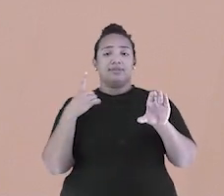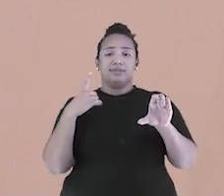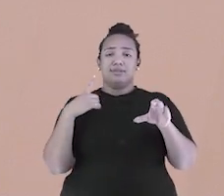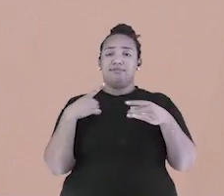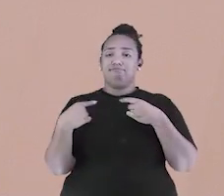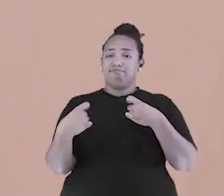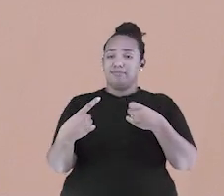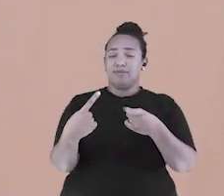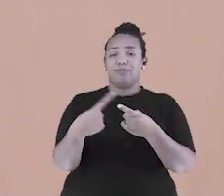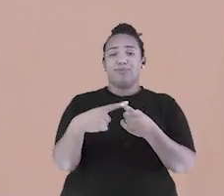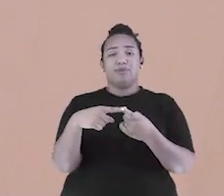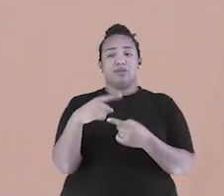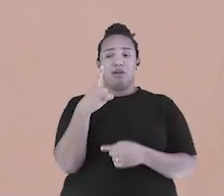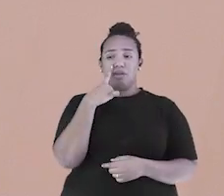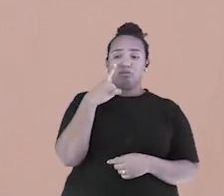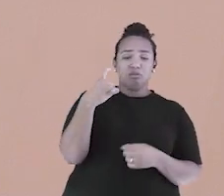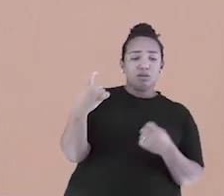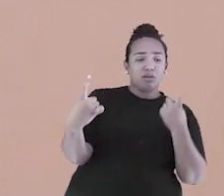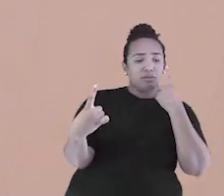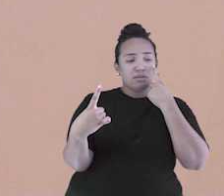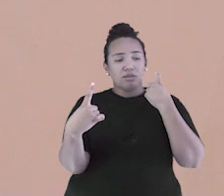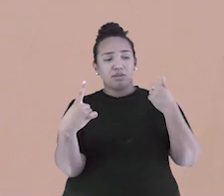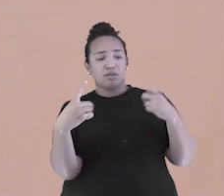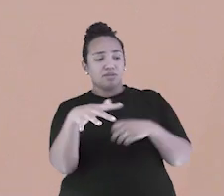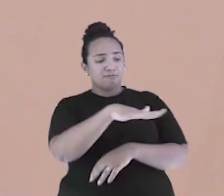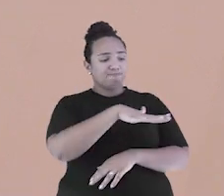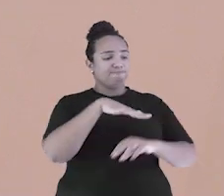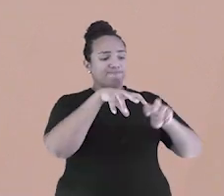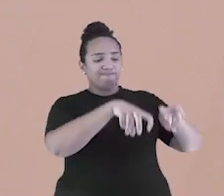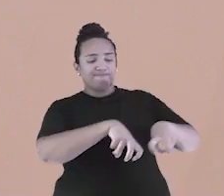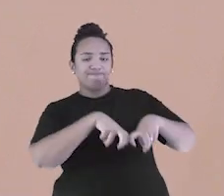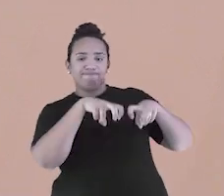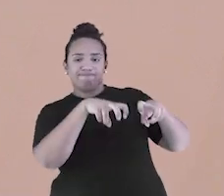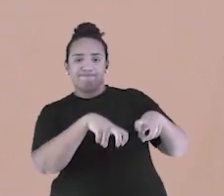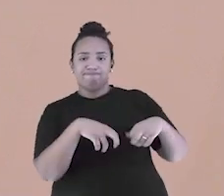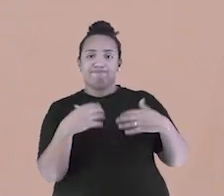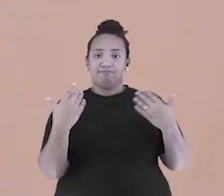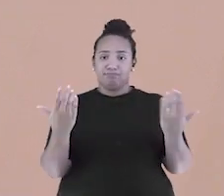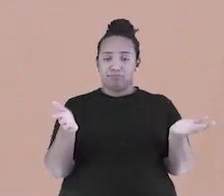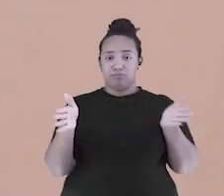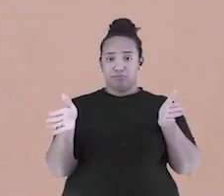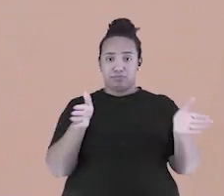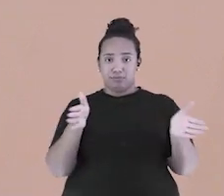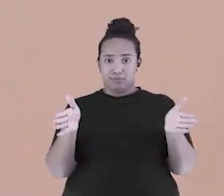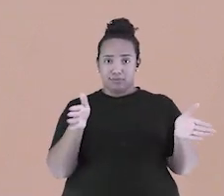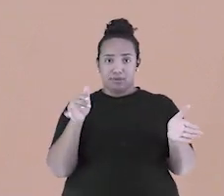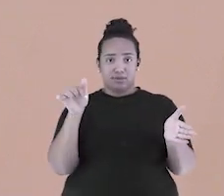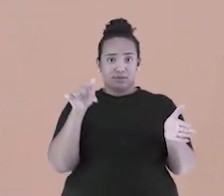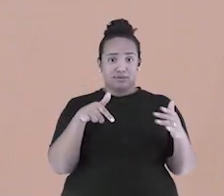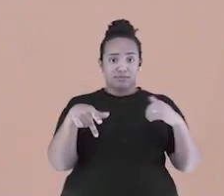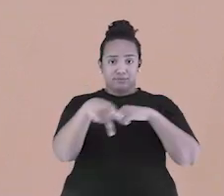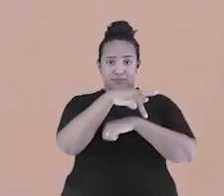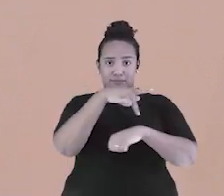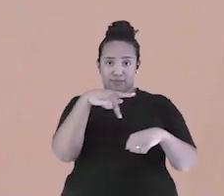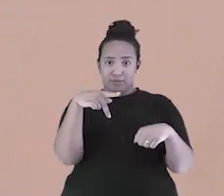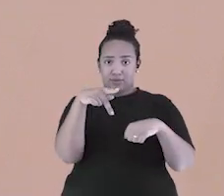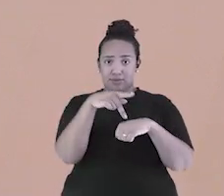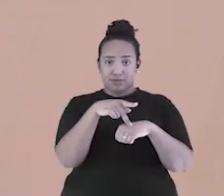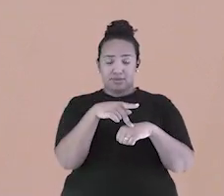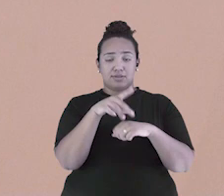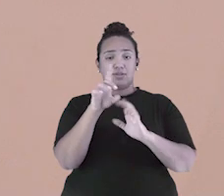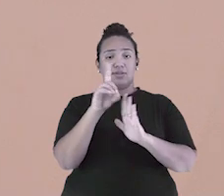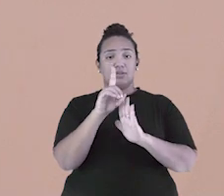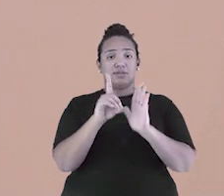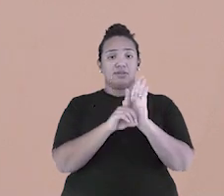de interesses e luta por terras para os camponeses. Um período de grande instabilidade para o país foi na década